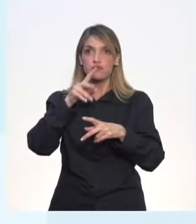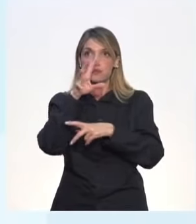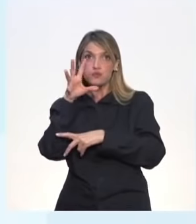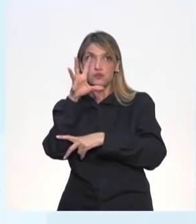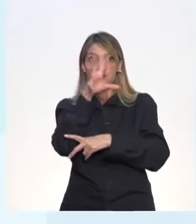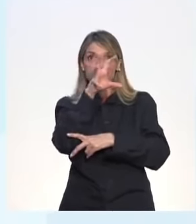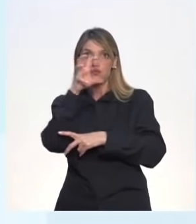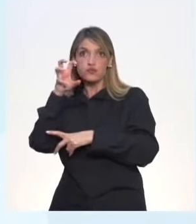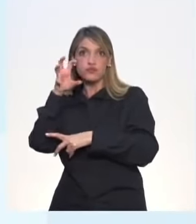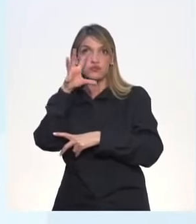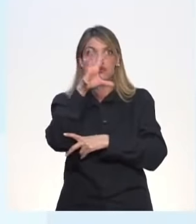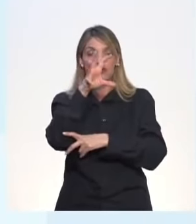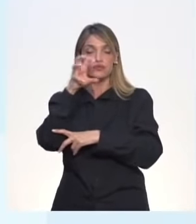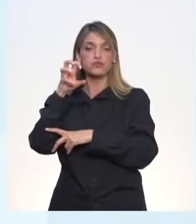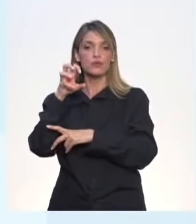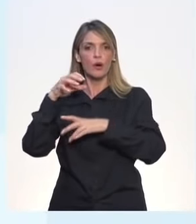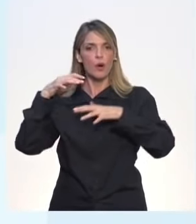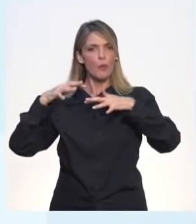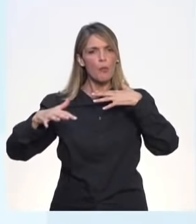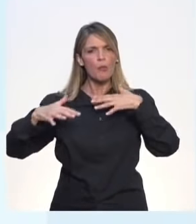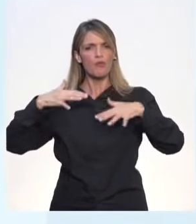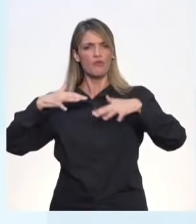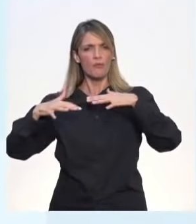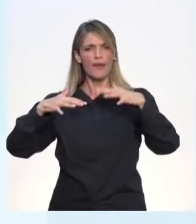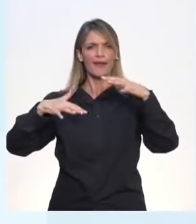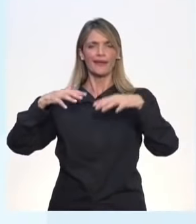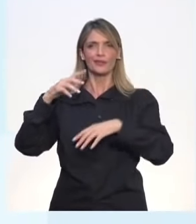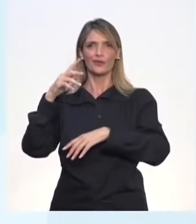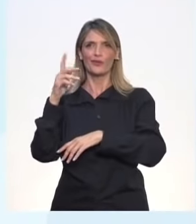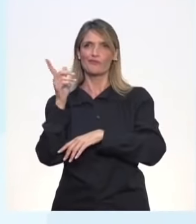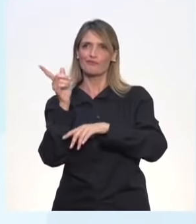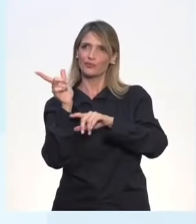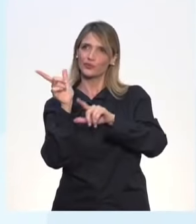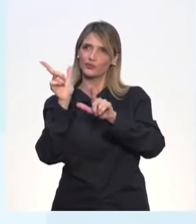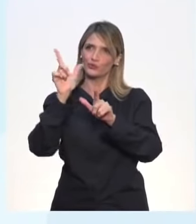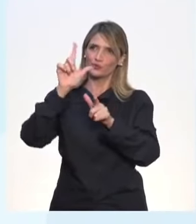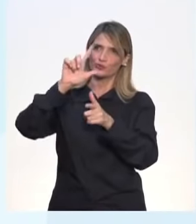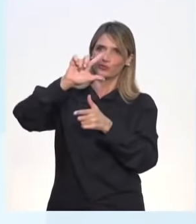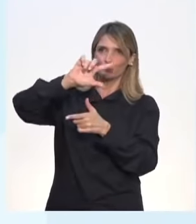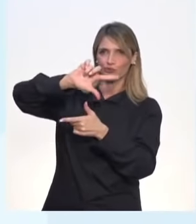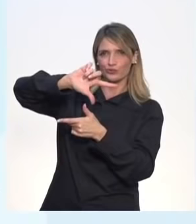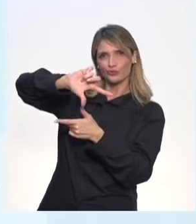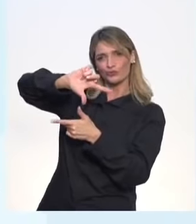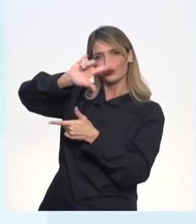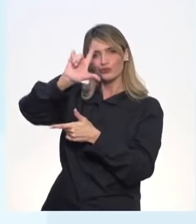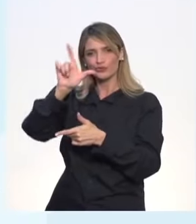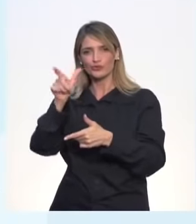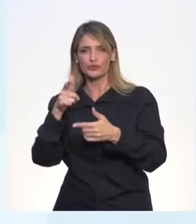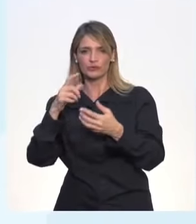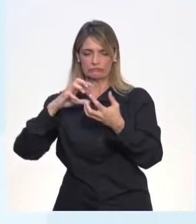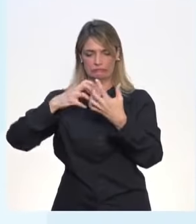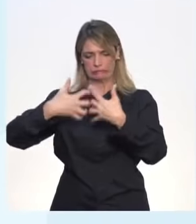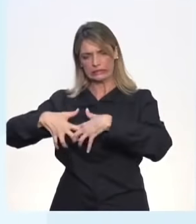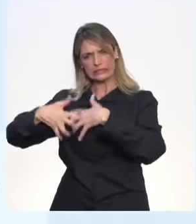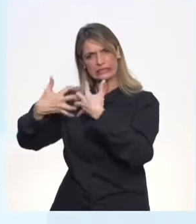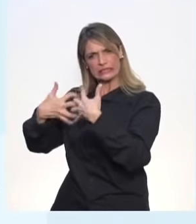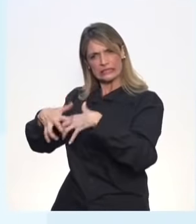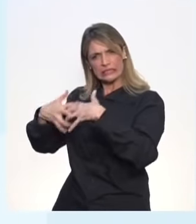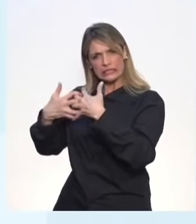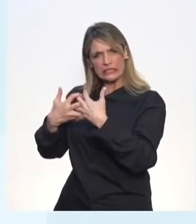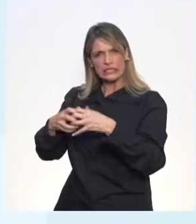pra movimentar essas ela esses aí que podem girar ali engrenagens